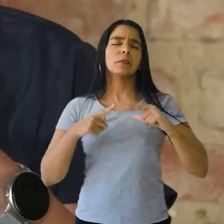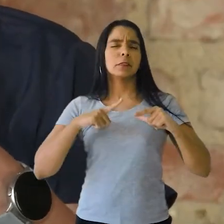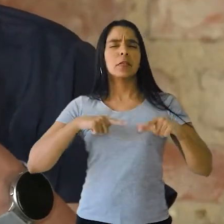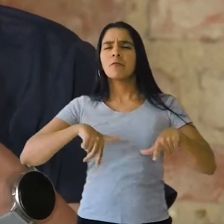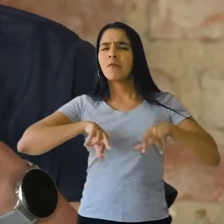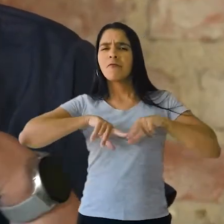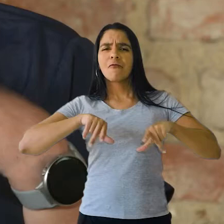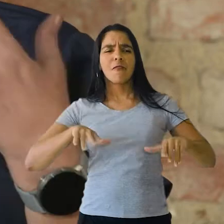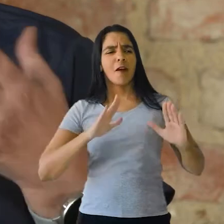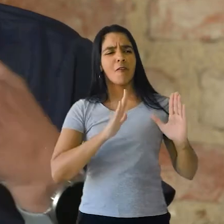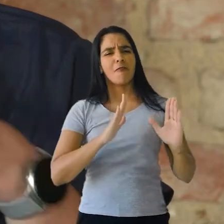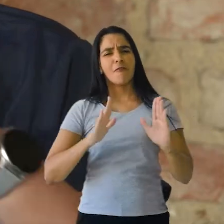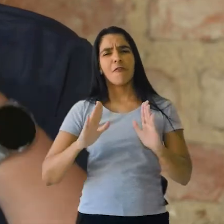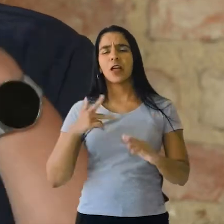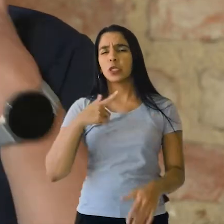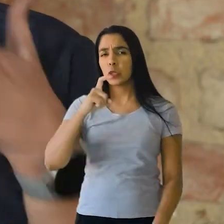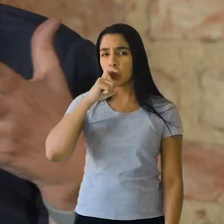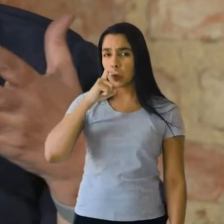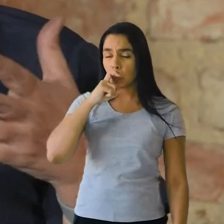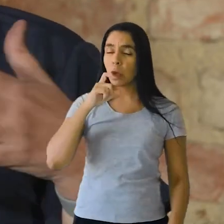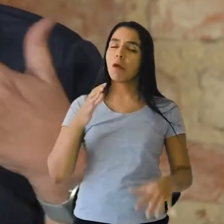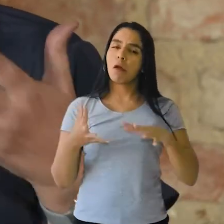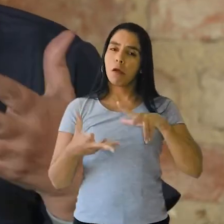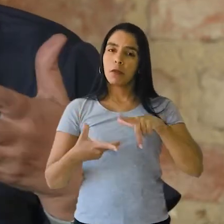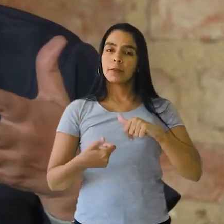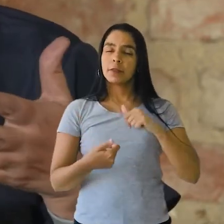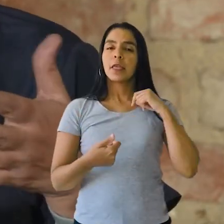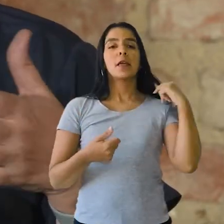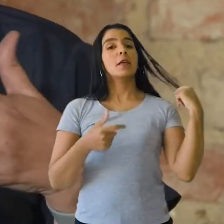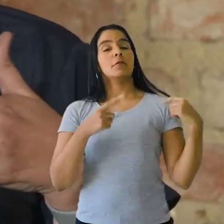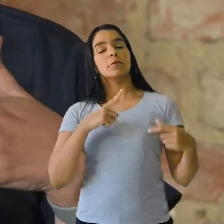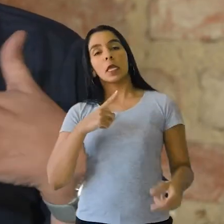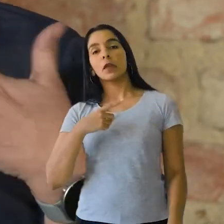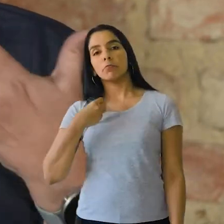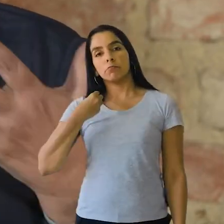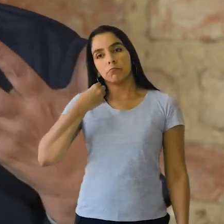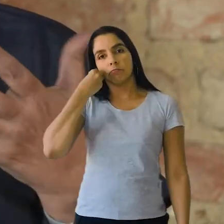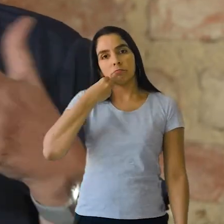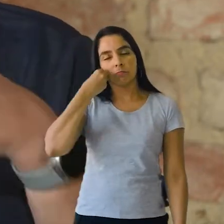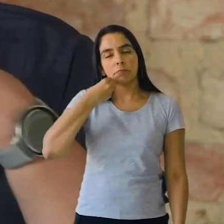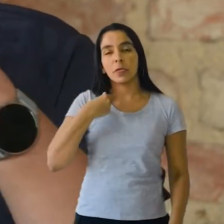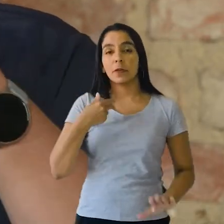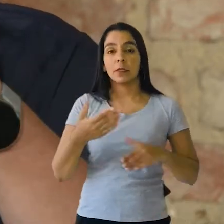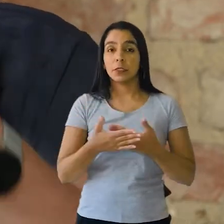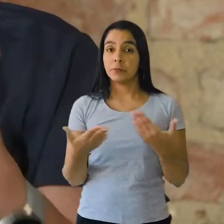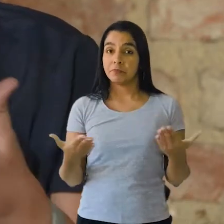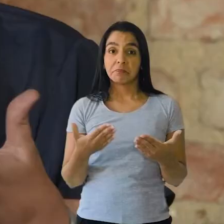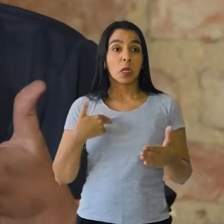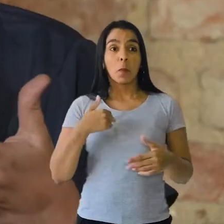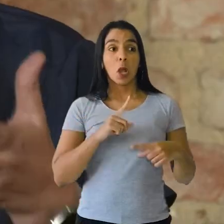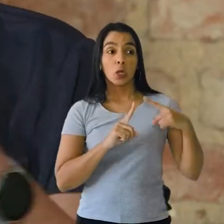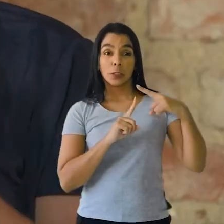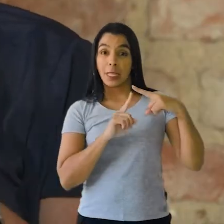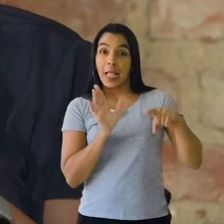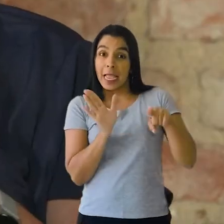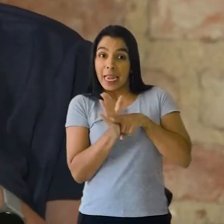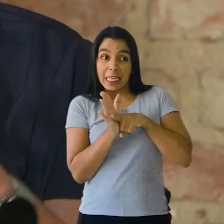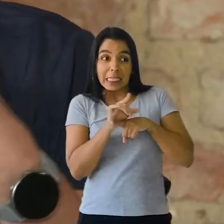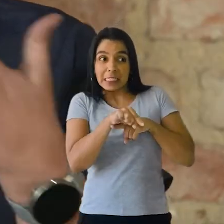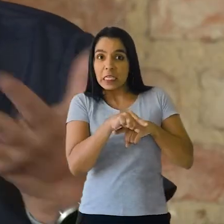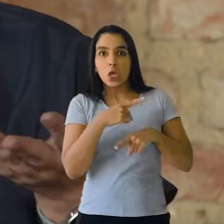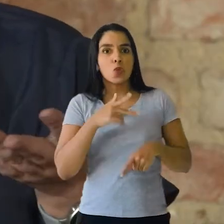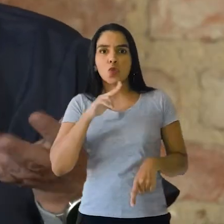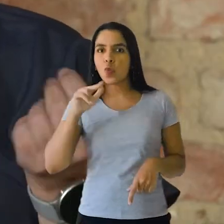Terra experimentou, a despeito das inúmeras fases de glaciação que a Terra tenha vivido desde